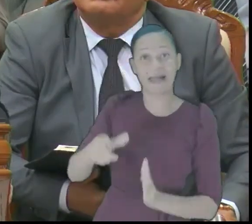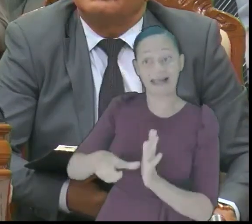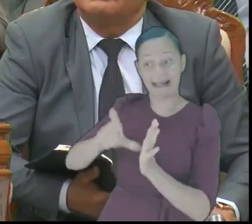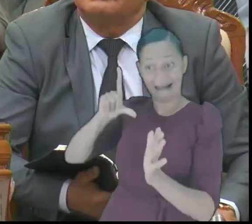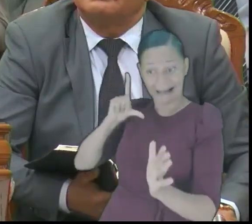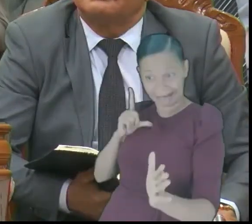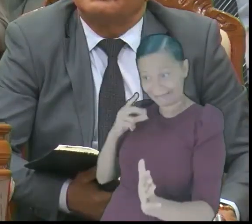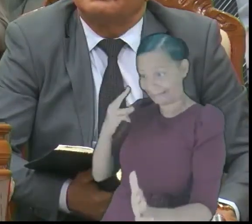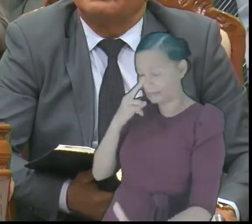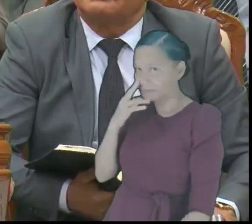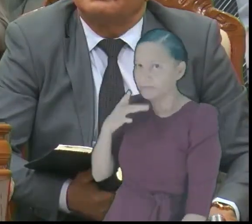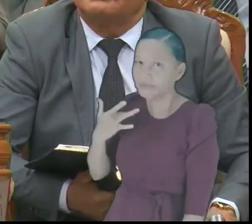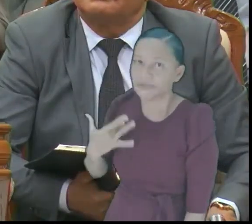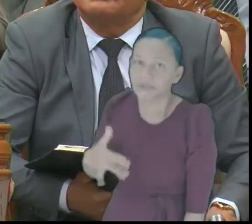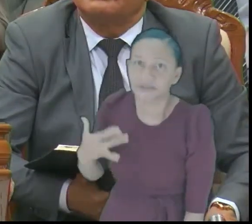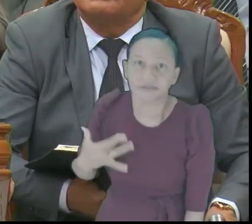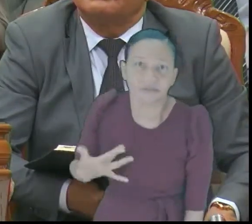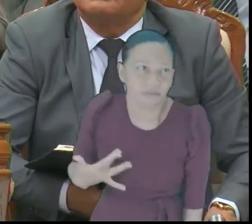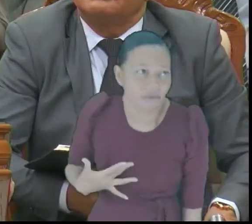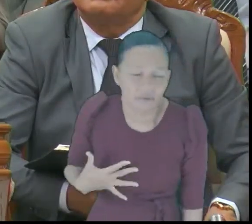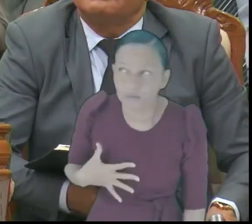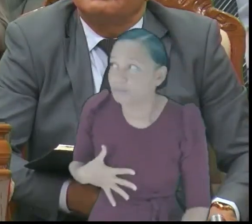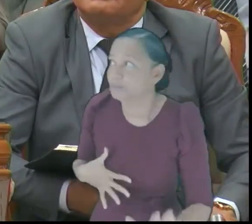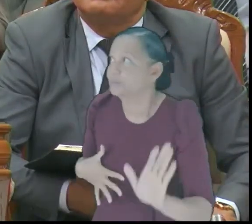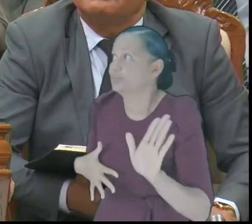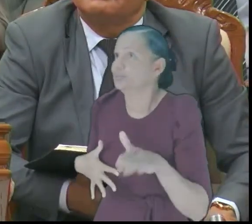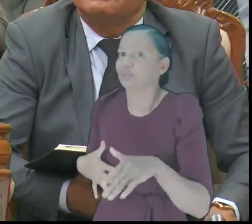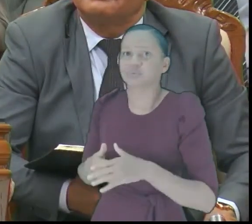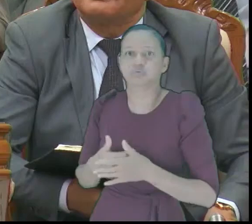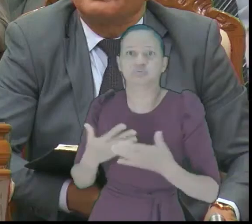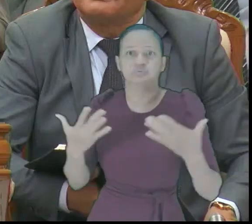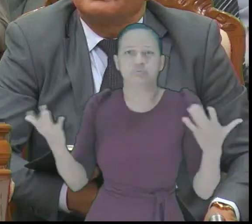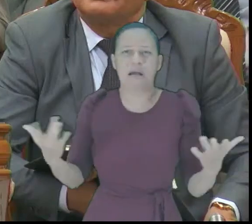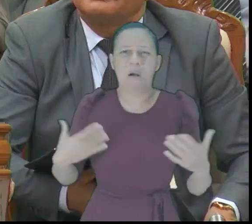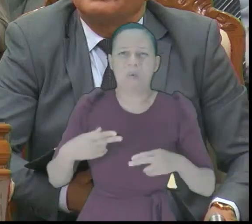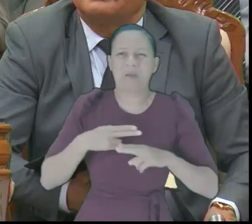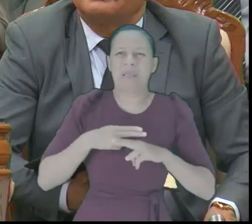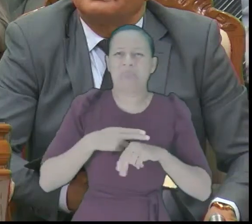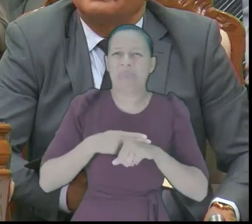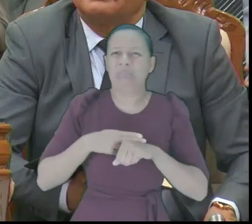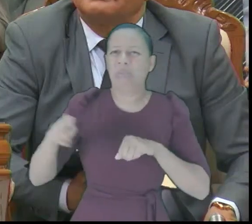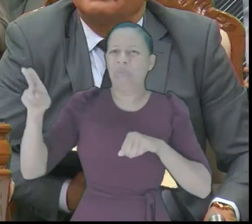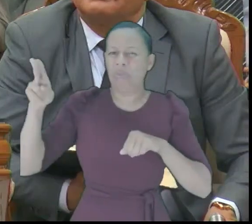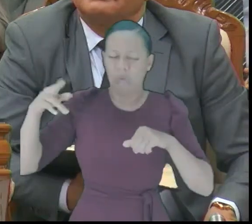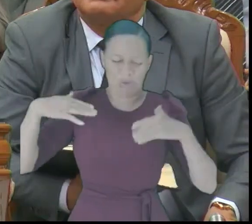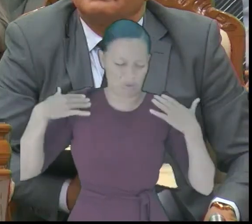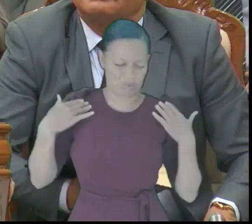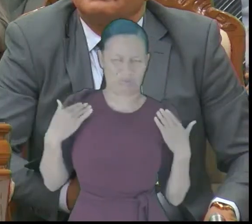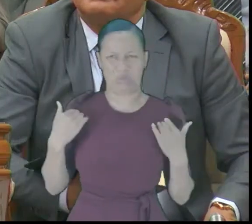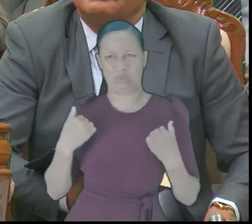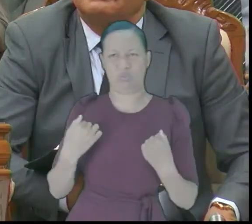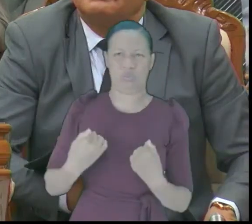crente, misericórdia, meu Deus, andava nua no meio do mundo.